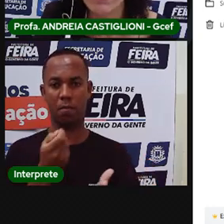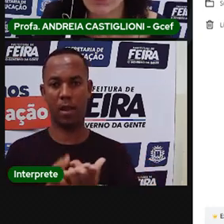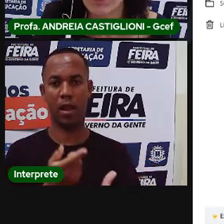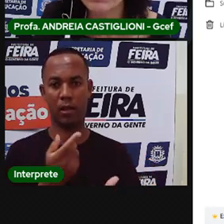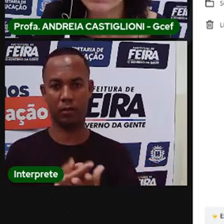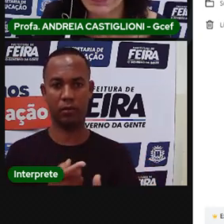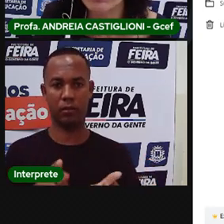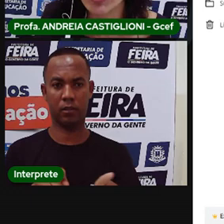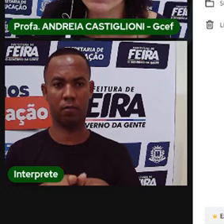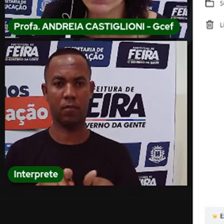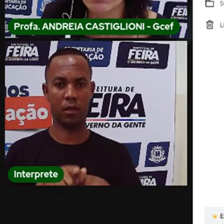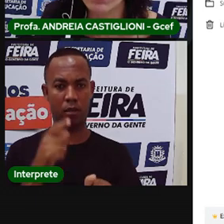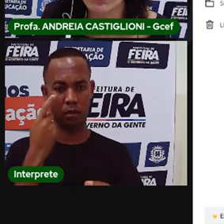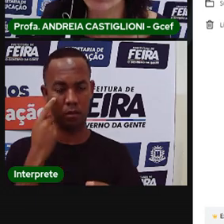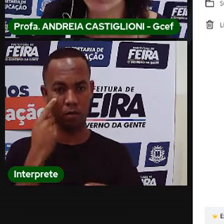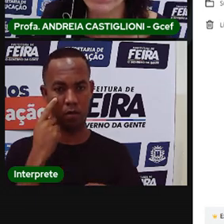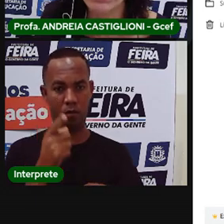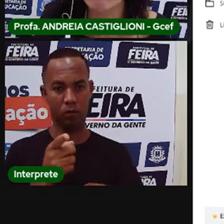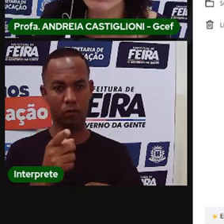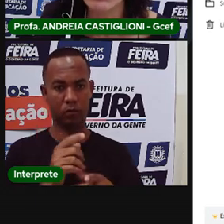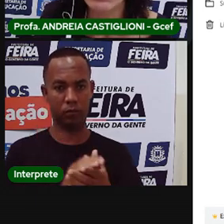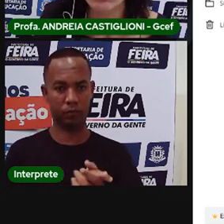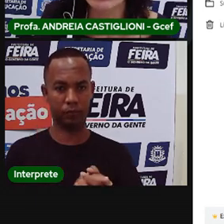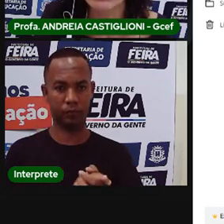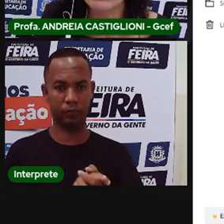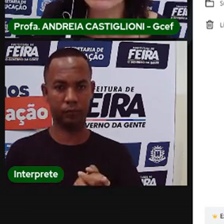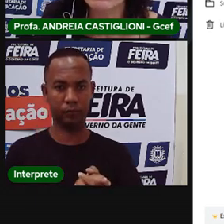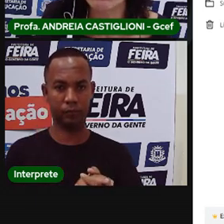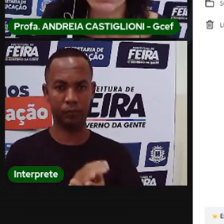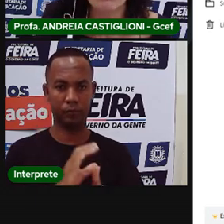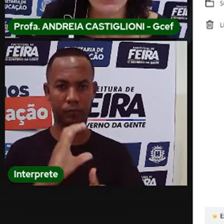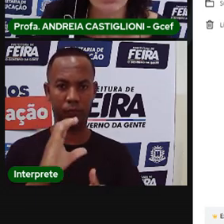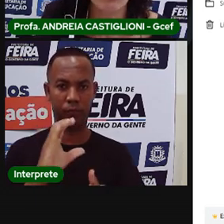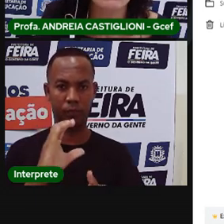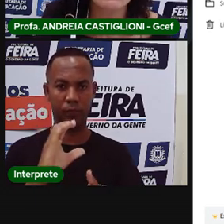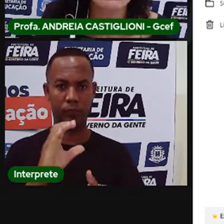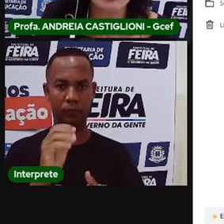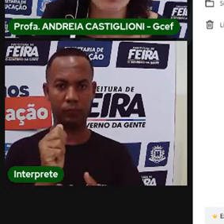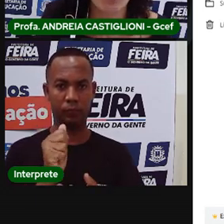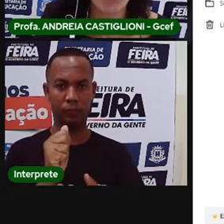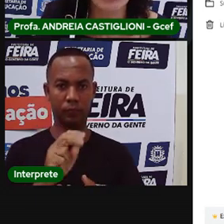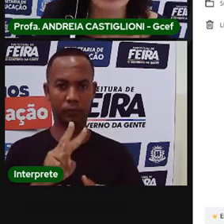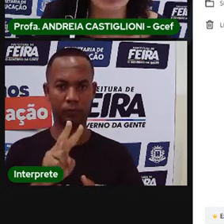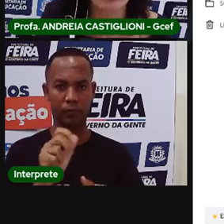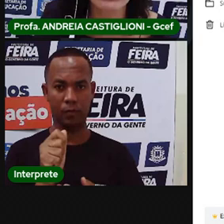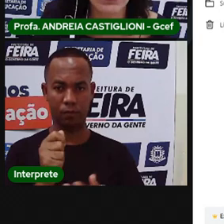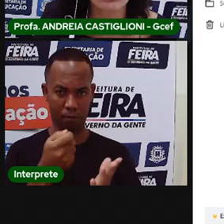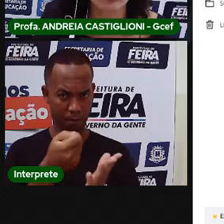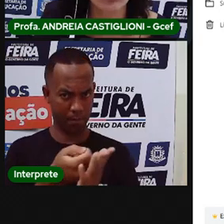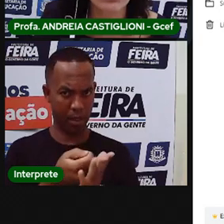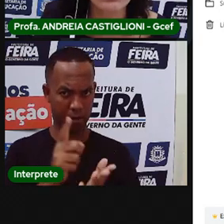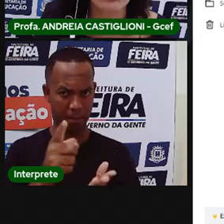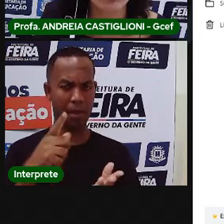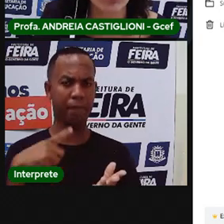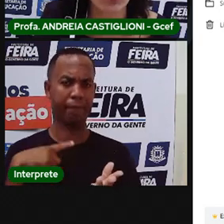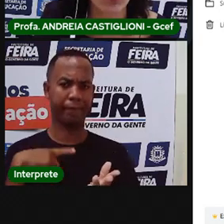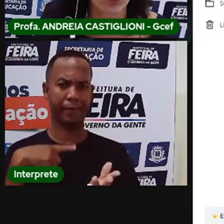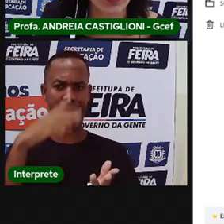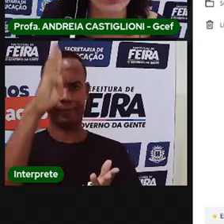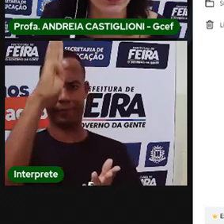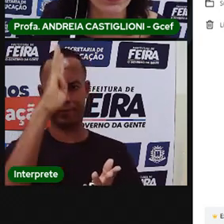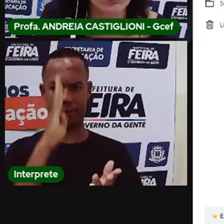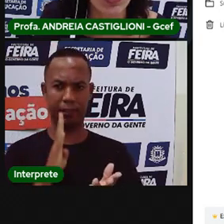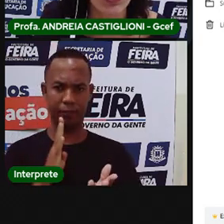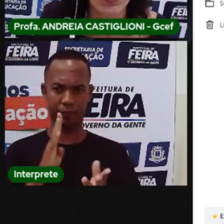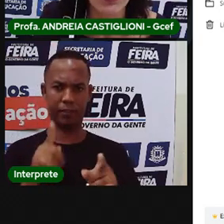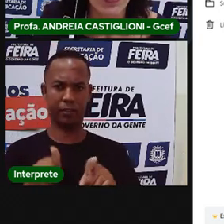ele fica com essa tarjazinha. Tá vendo aqui com o nome Canva? Quando ele tá assim, porque ele é pago. Mas existem muitos outros gratuitos. Esses outros que eu tô